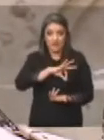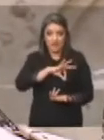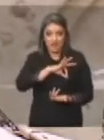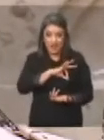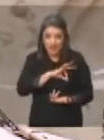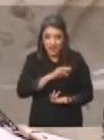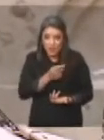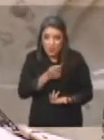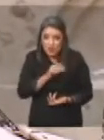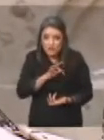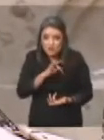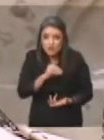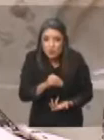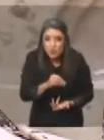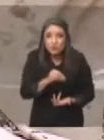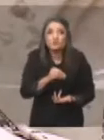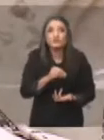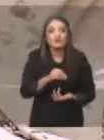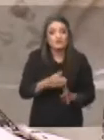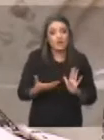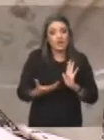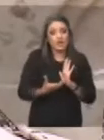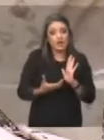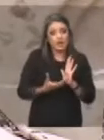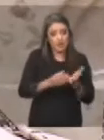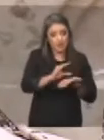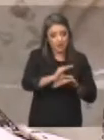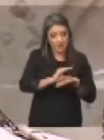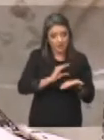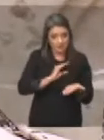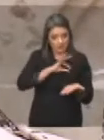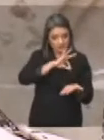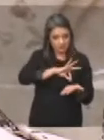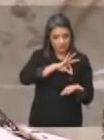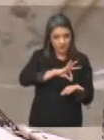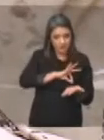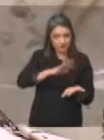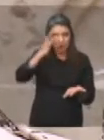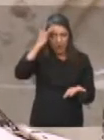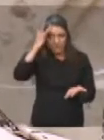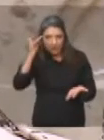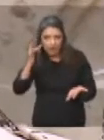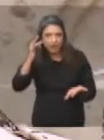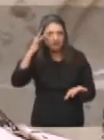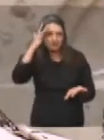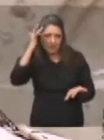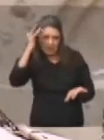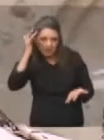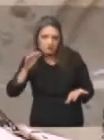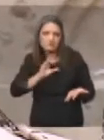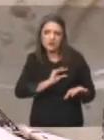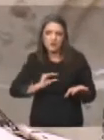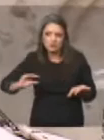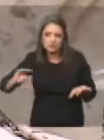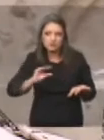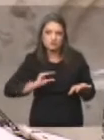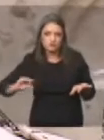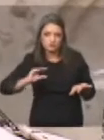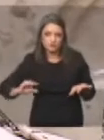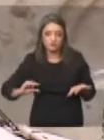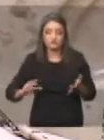pela Câmara dos Deputados no dia seguinte ou nos dias subsequentes ao crédito da remuneração.